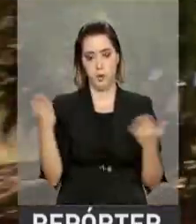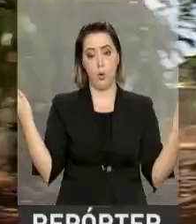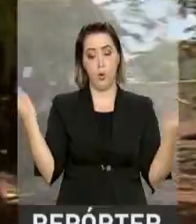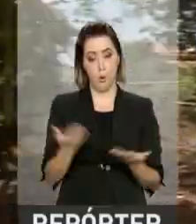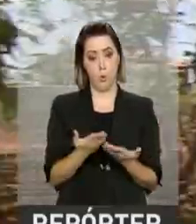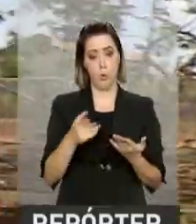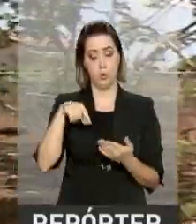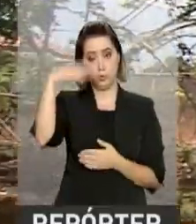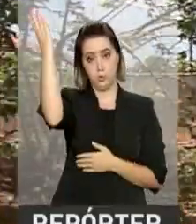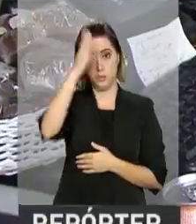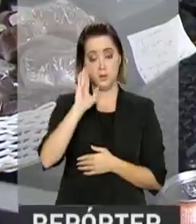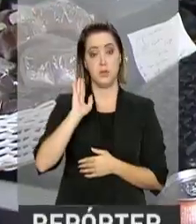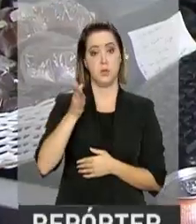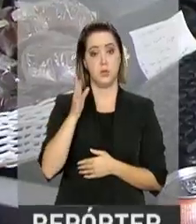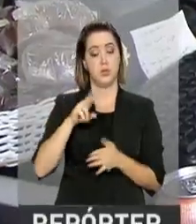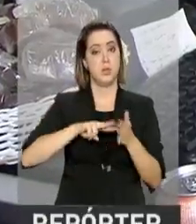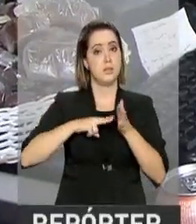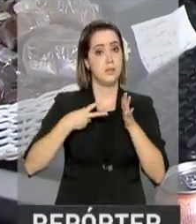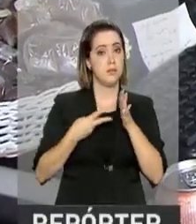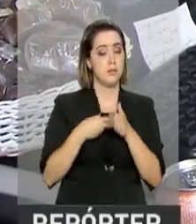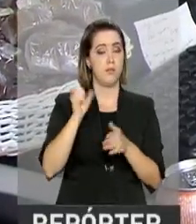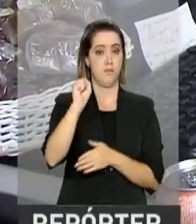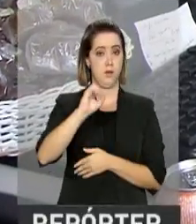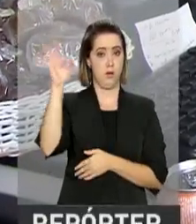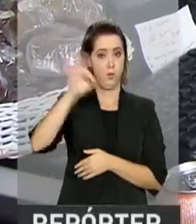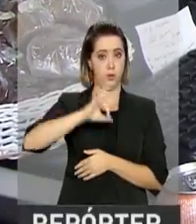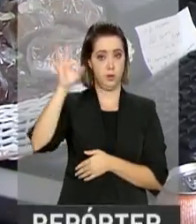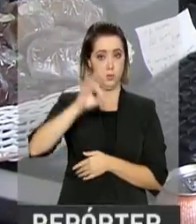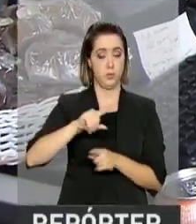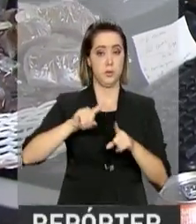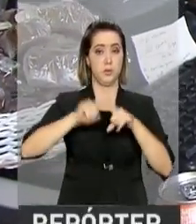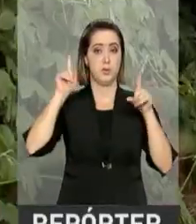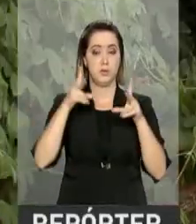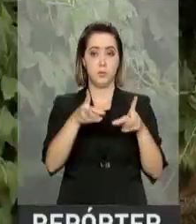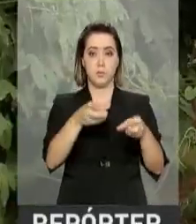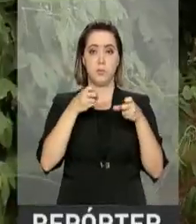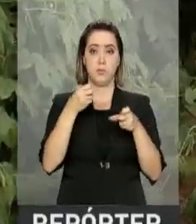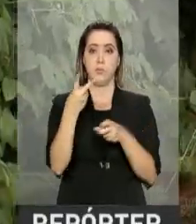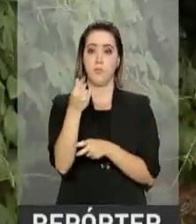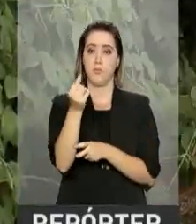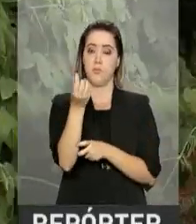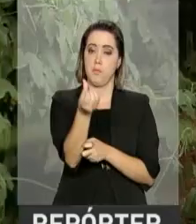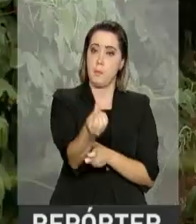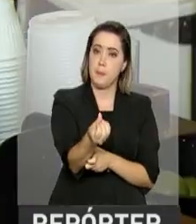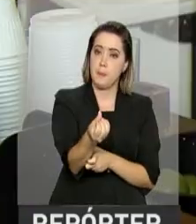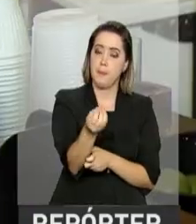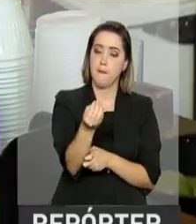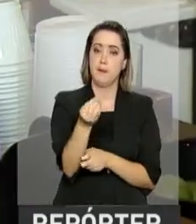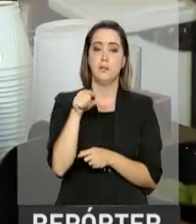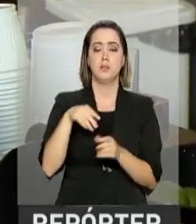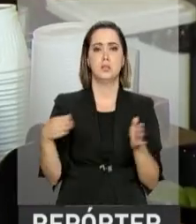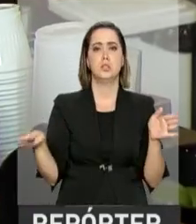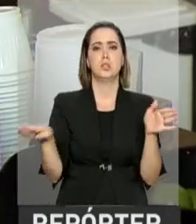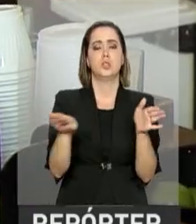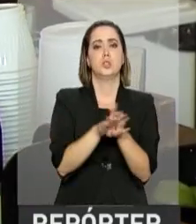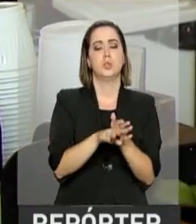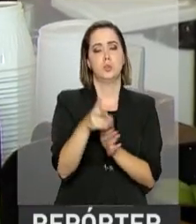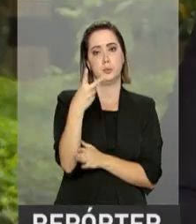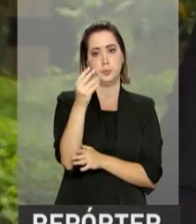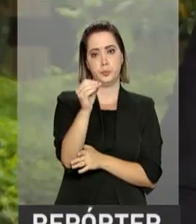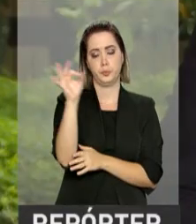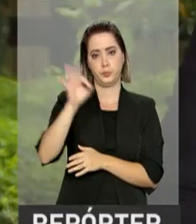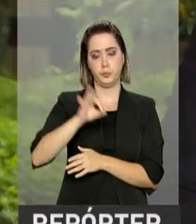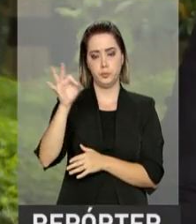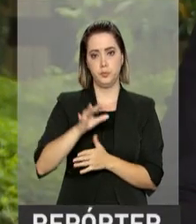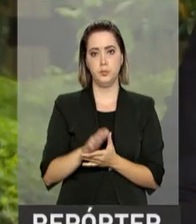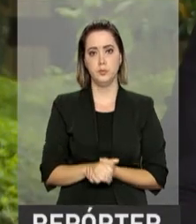de 8%. E a previsão é de que em 2060, se nada mudar, chegue a 20%.